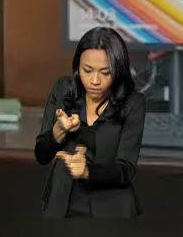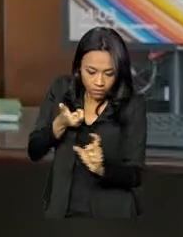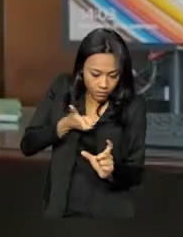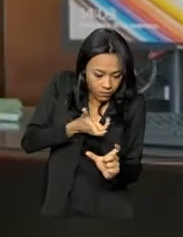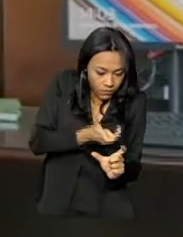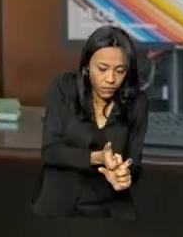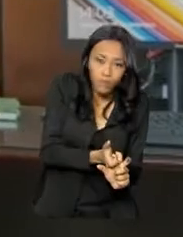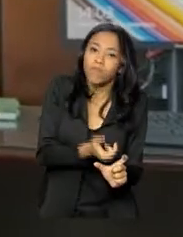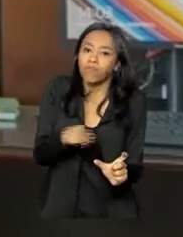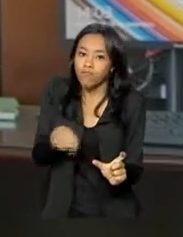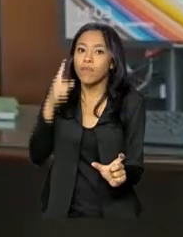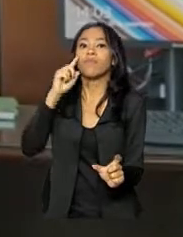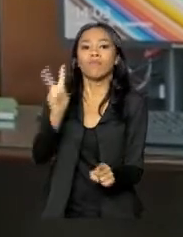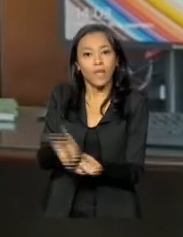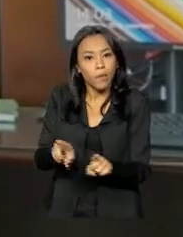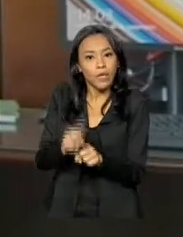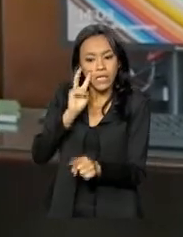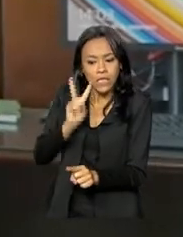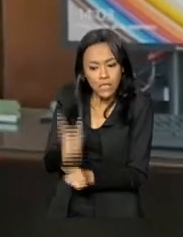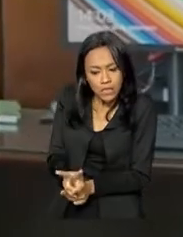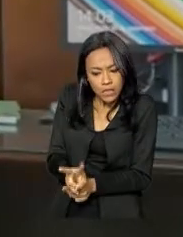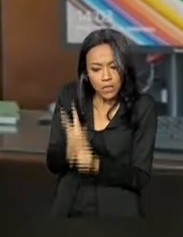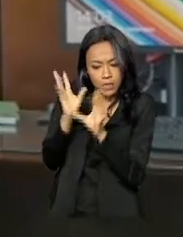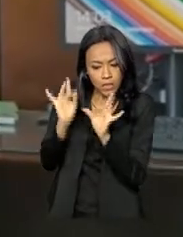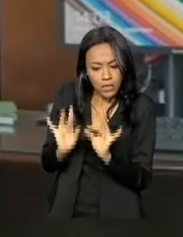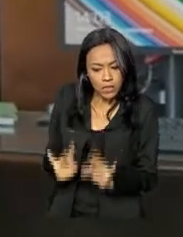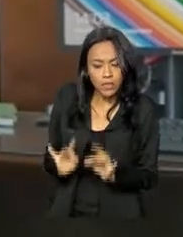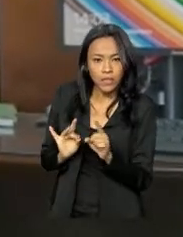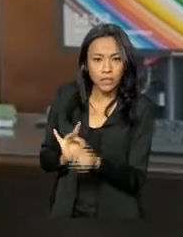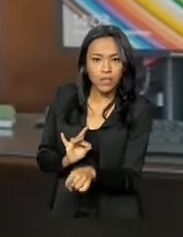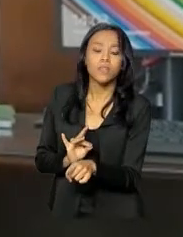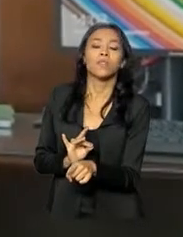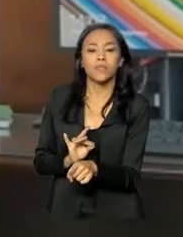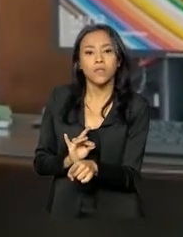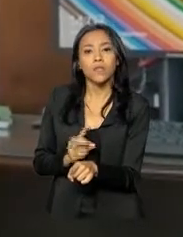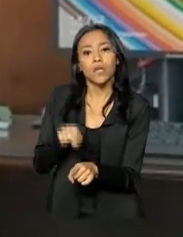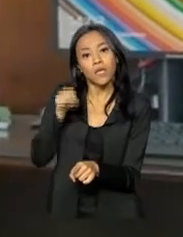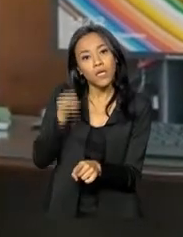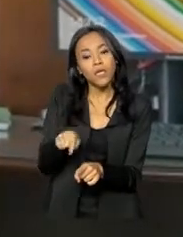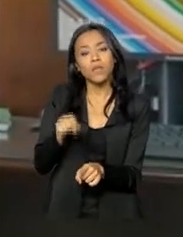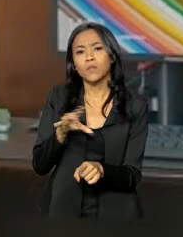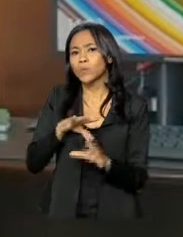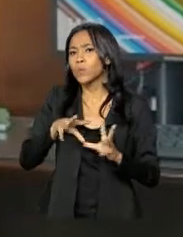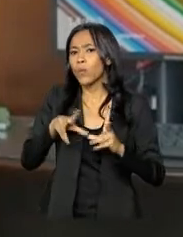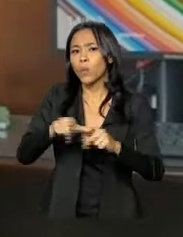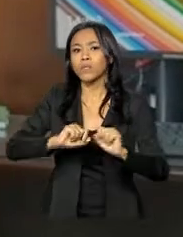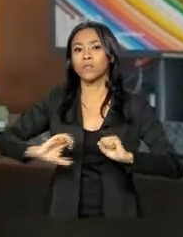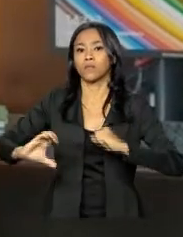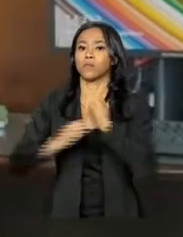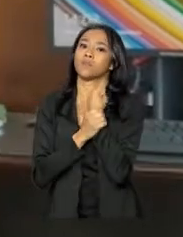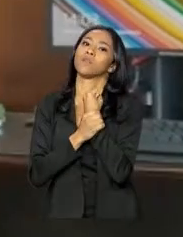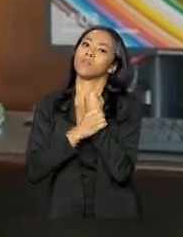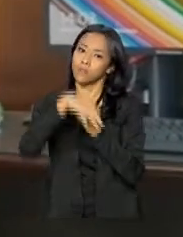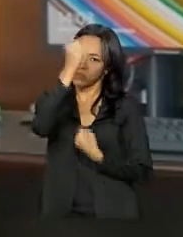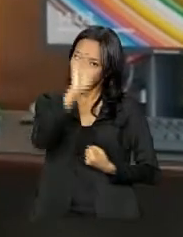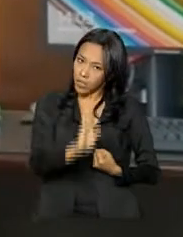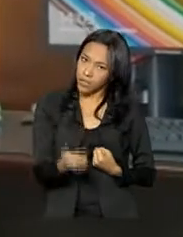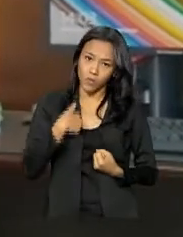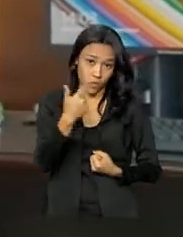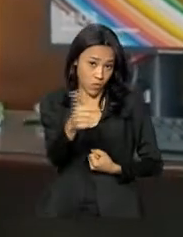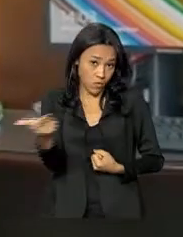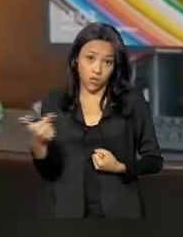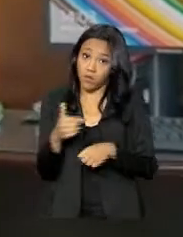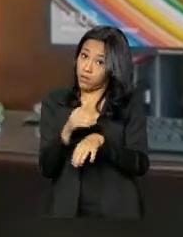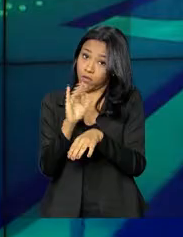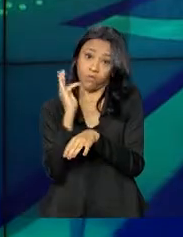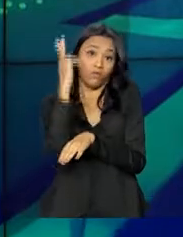Cananéia uma central muito bem montada, de último tipo, que dá toda a garantia para o Brasil não ter essa doença